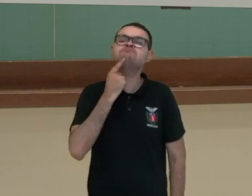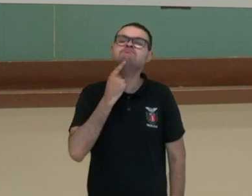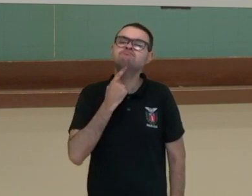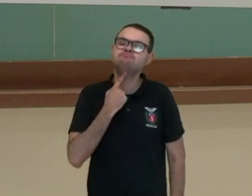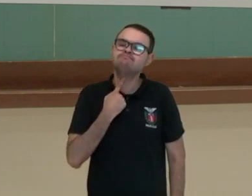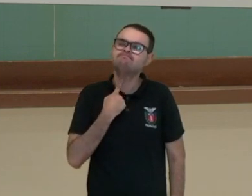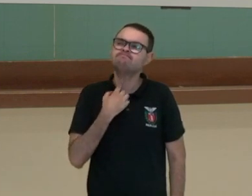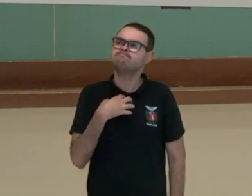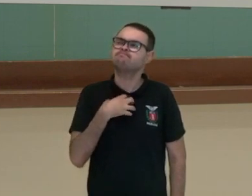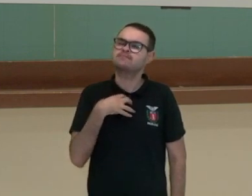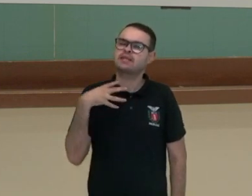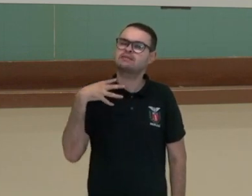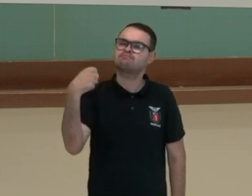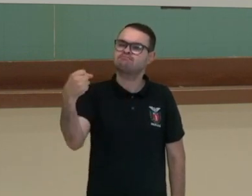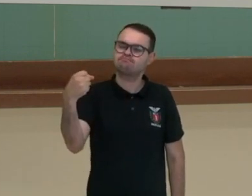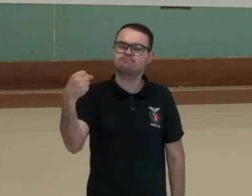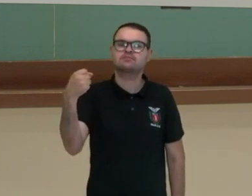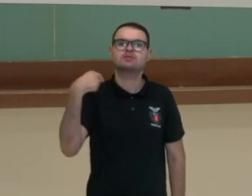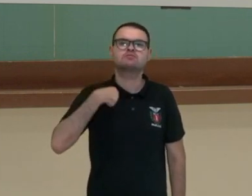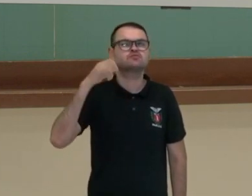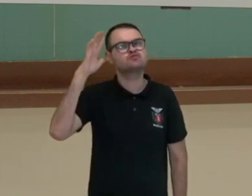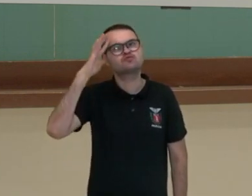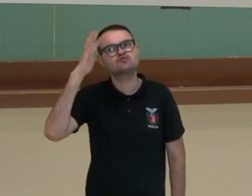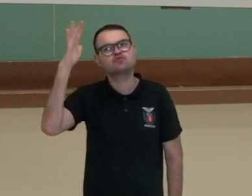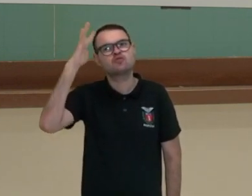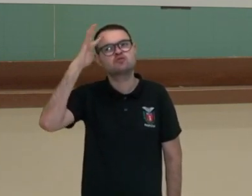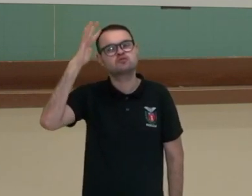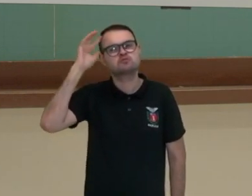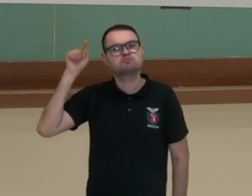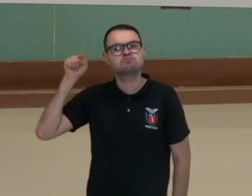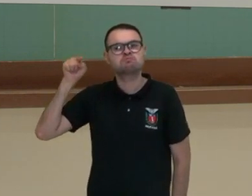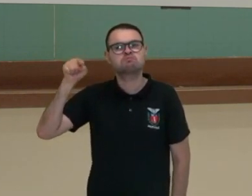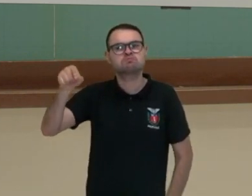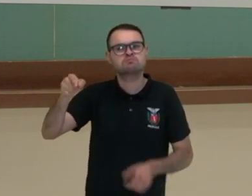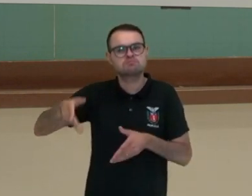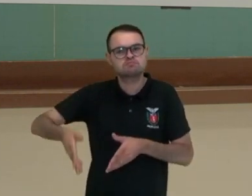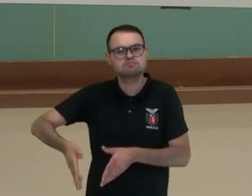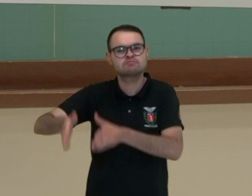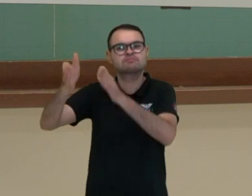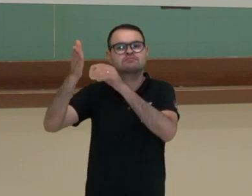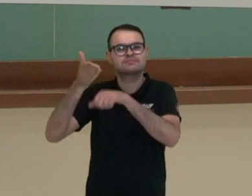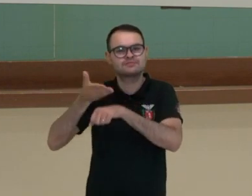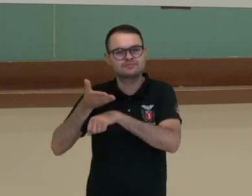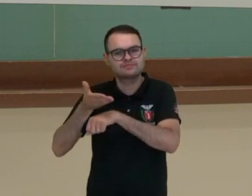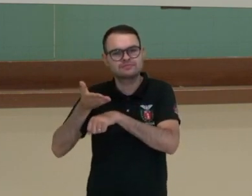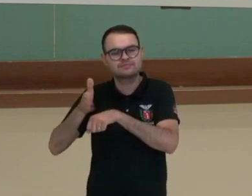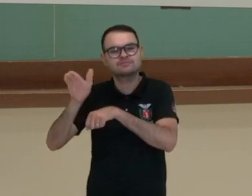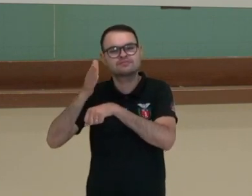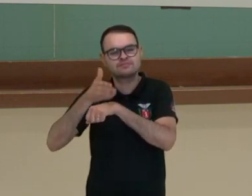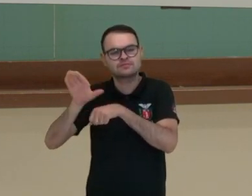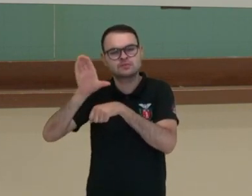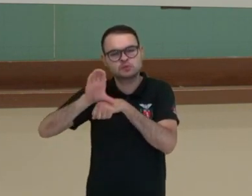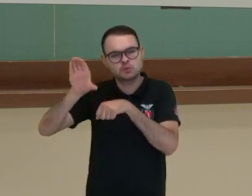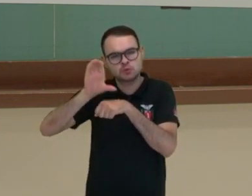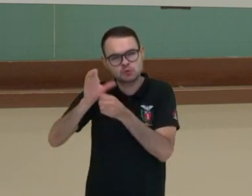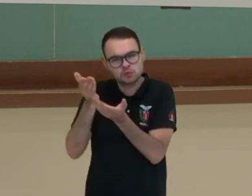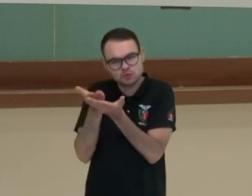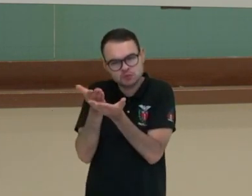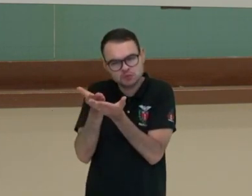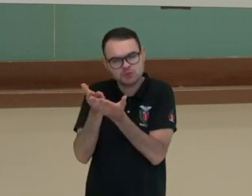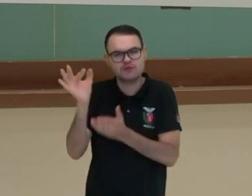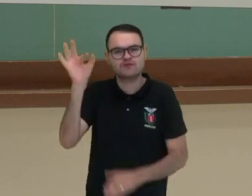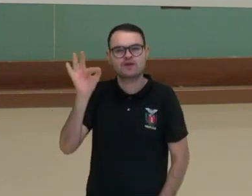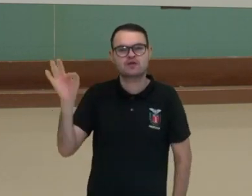essa aptidão, né, sonha em ser um historiador, vai cursar, né, uma faculdade de História e tornar-se então